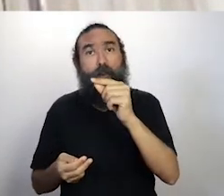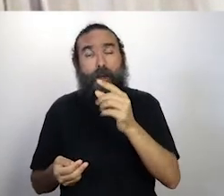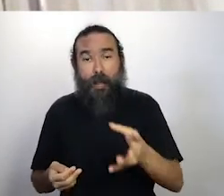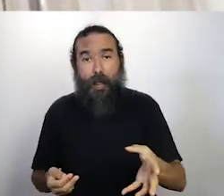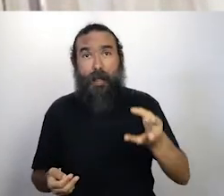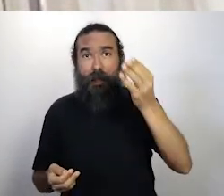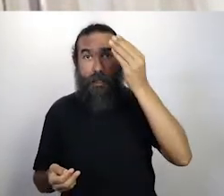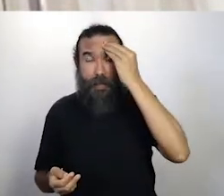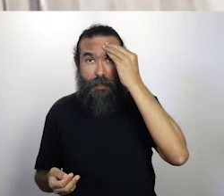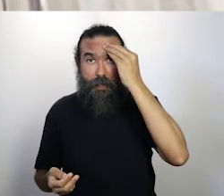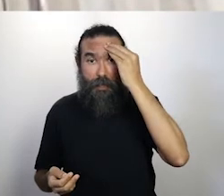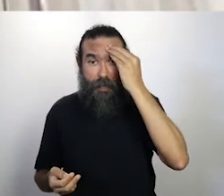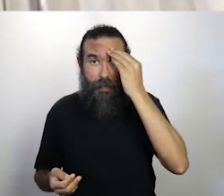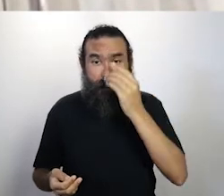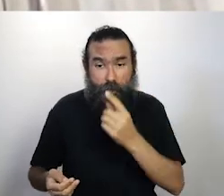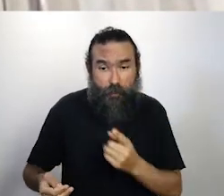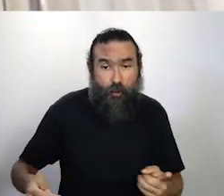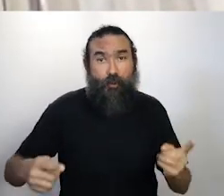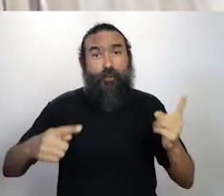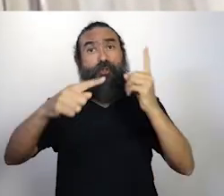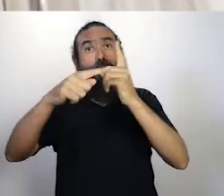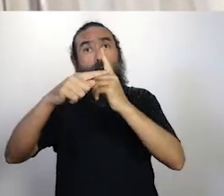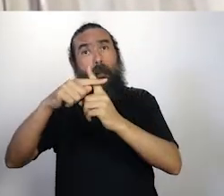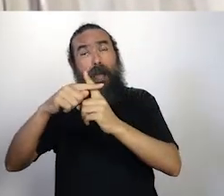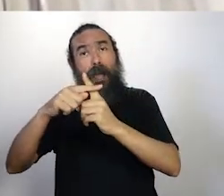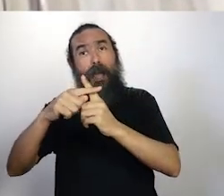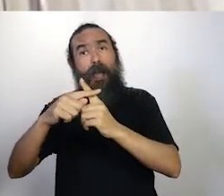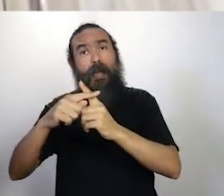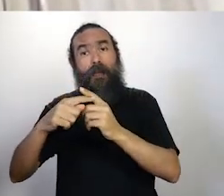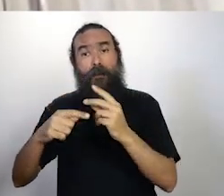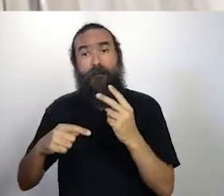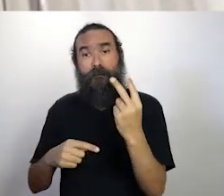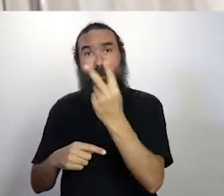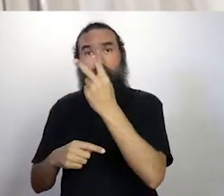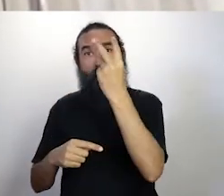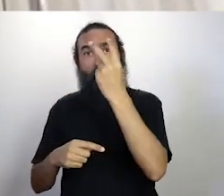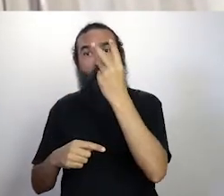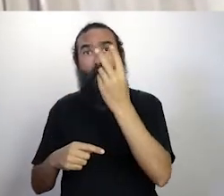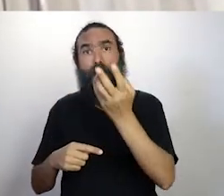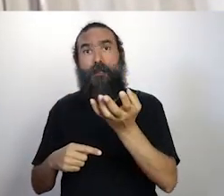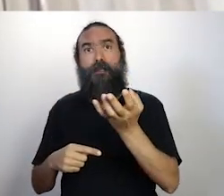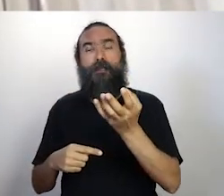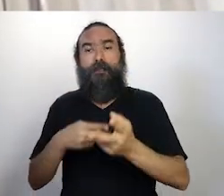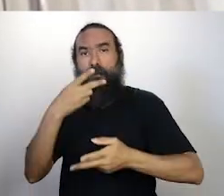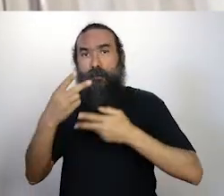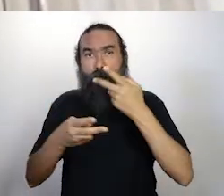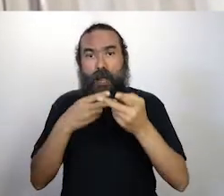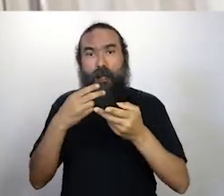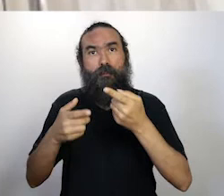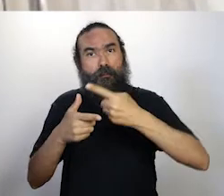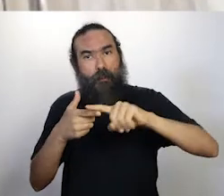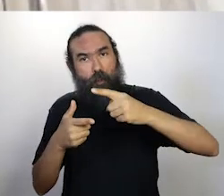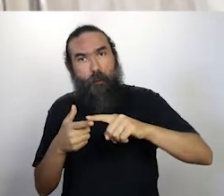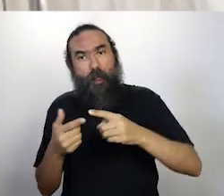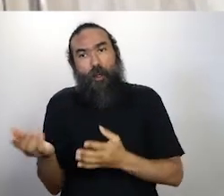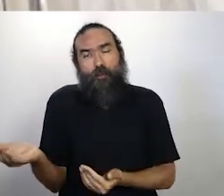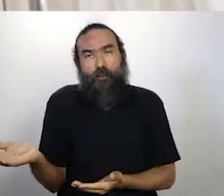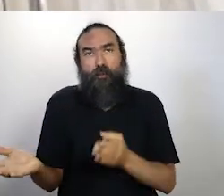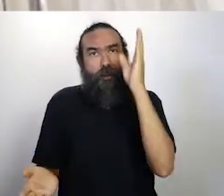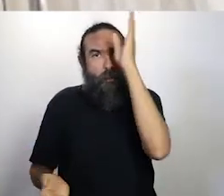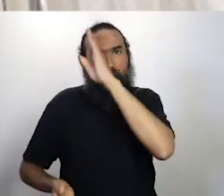essas causas em favor das pessoas, principalmente nesse caso, a gente está falando da juventude no Brasil. Então, fui